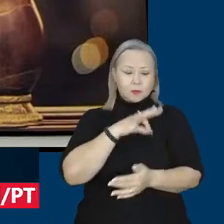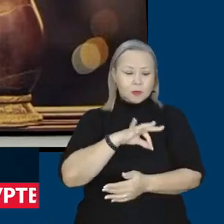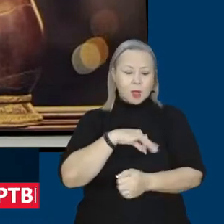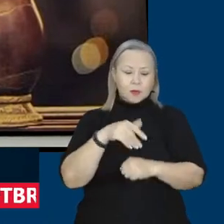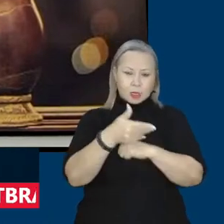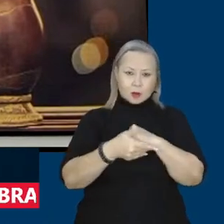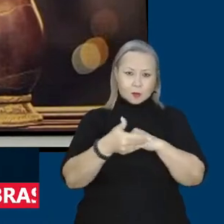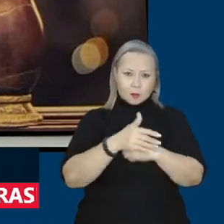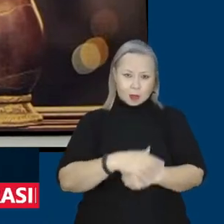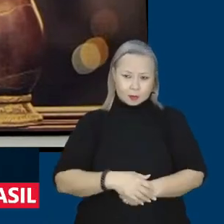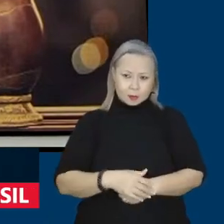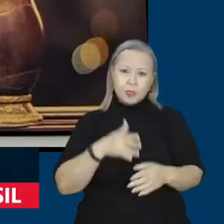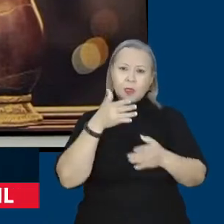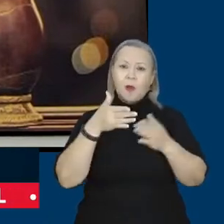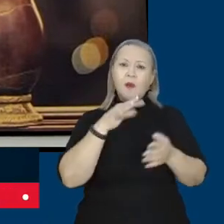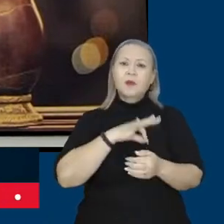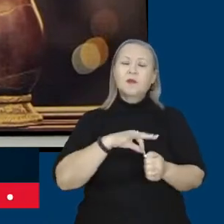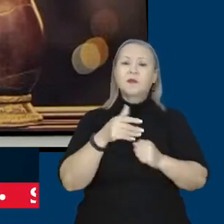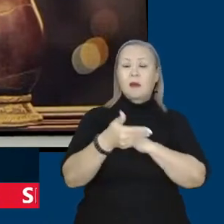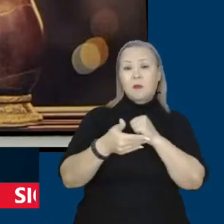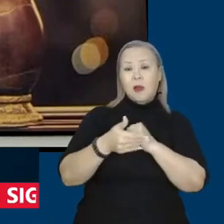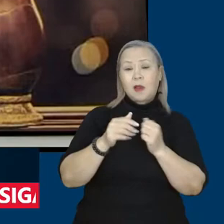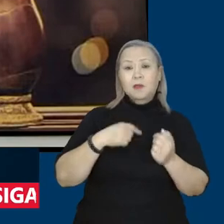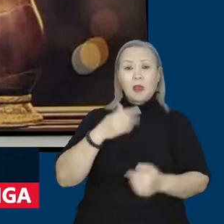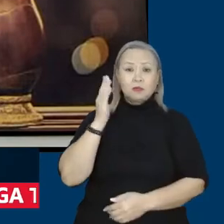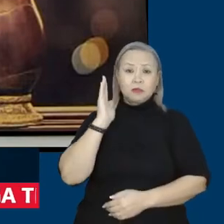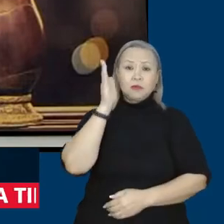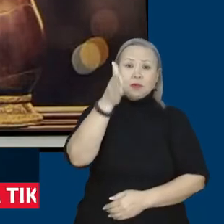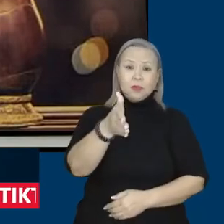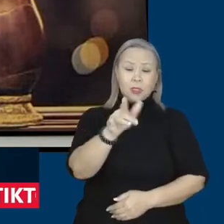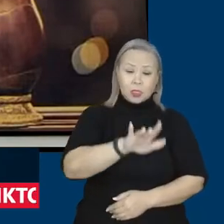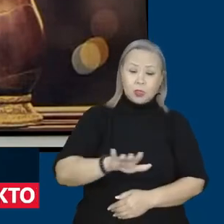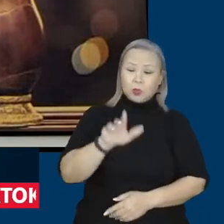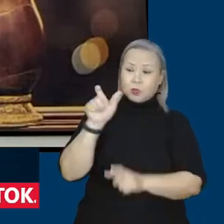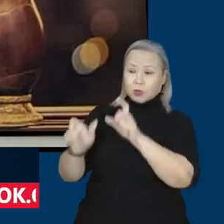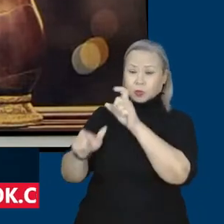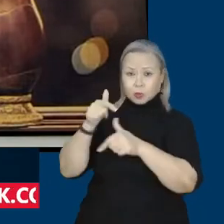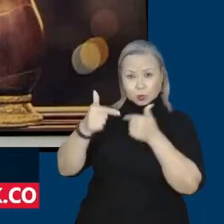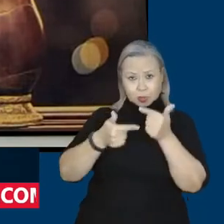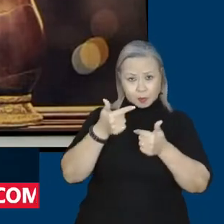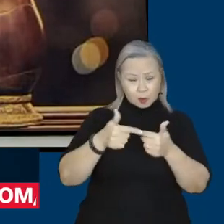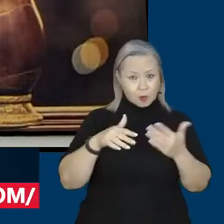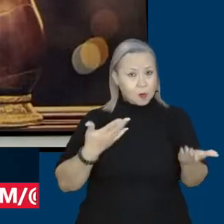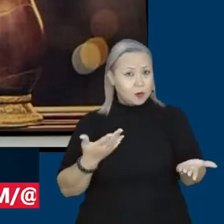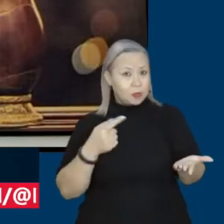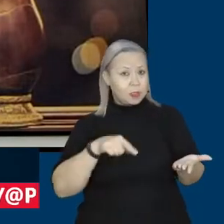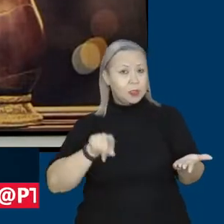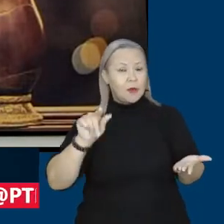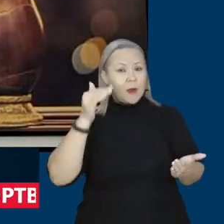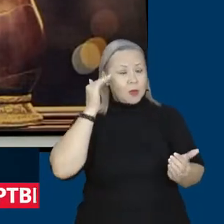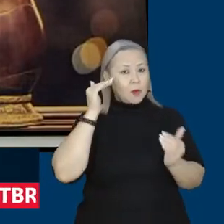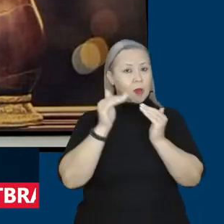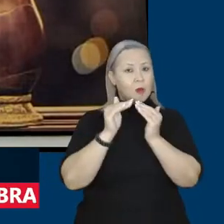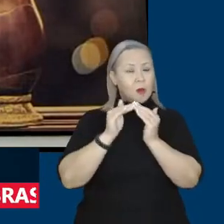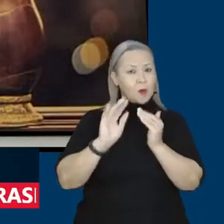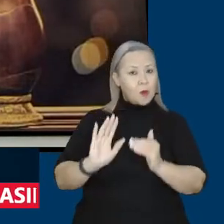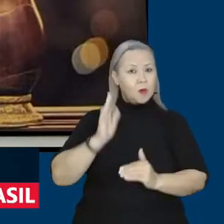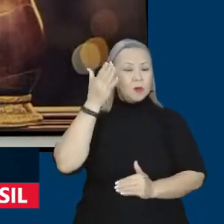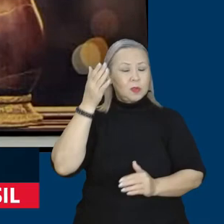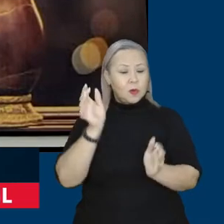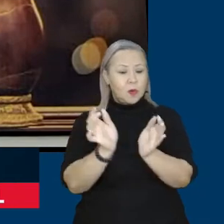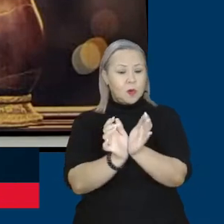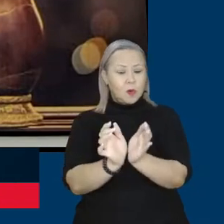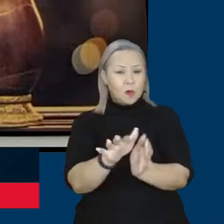eu digo que ele é o farol para todos os trabalhadores que quando você vai para um acordo um decide coletivo que seja